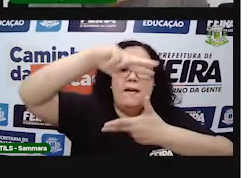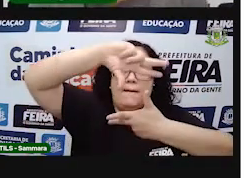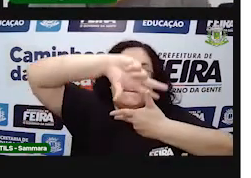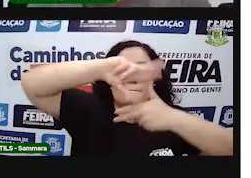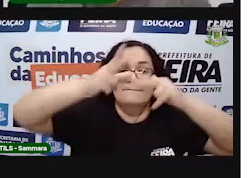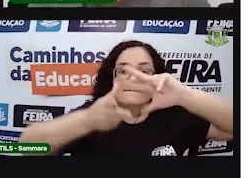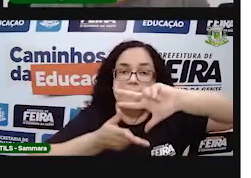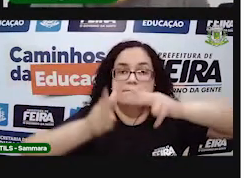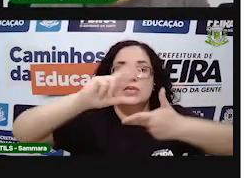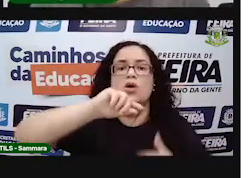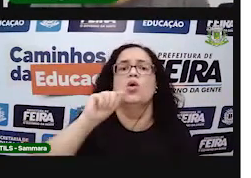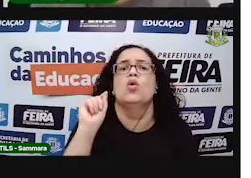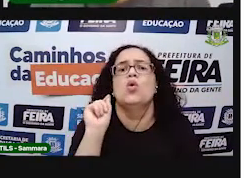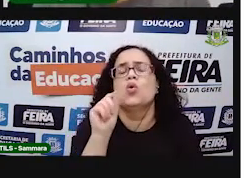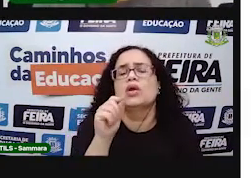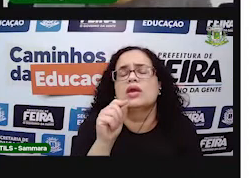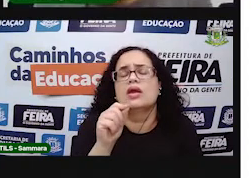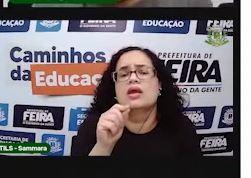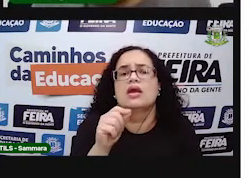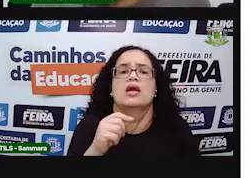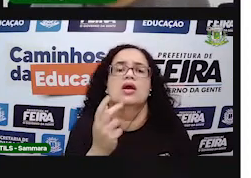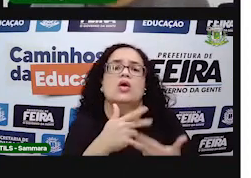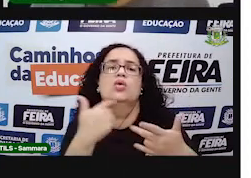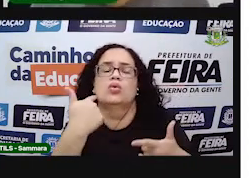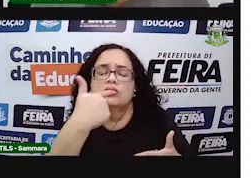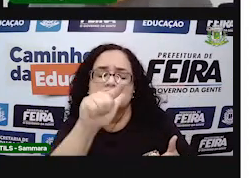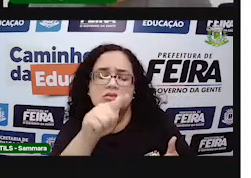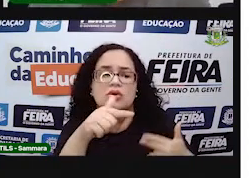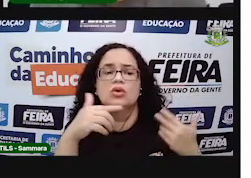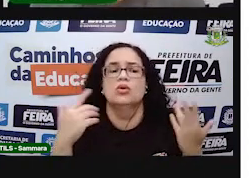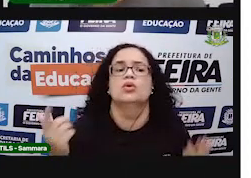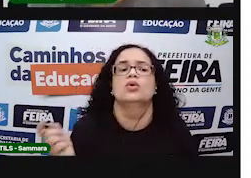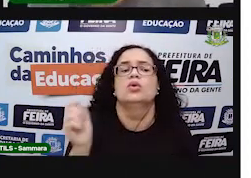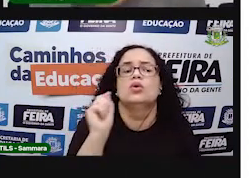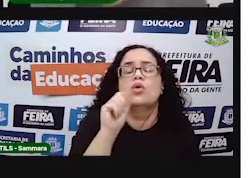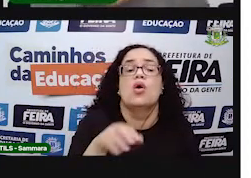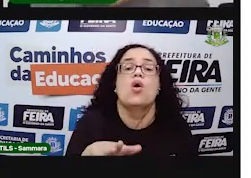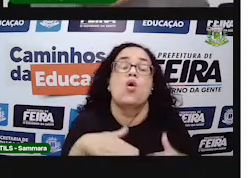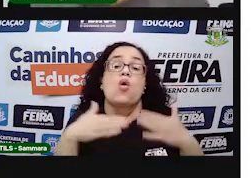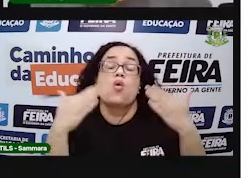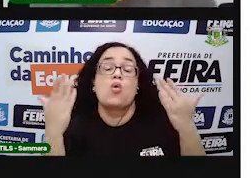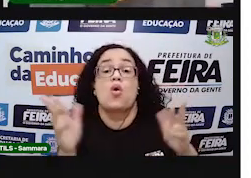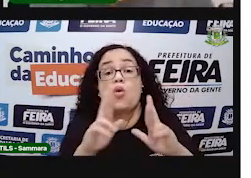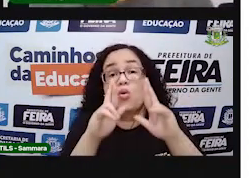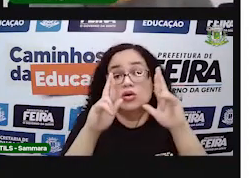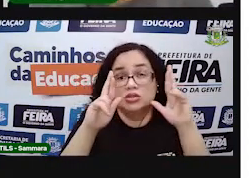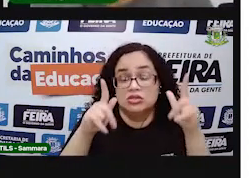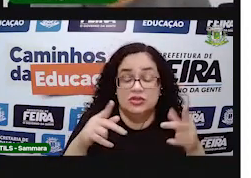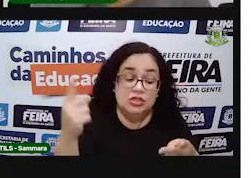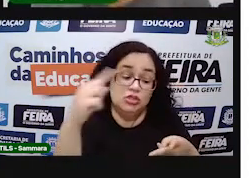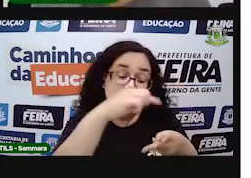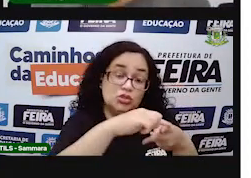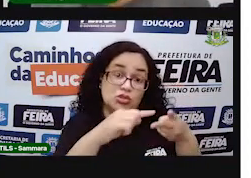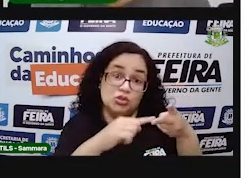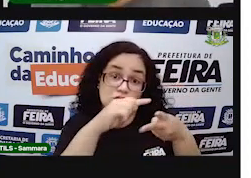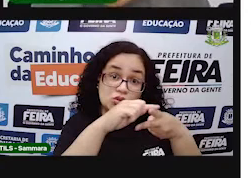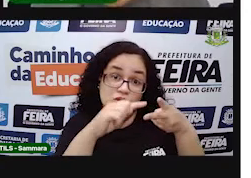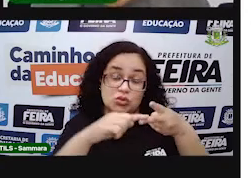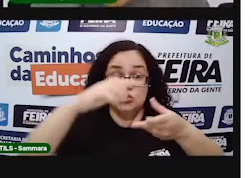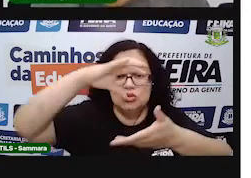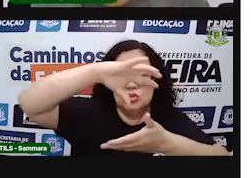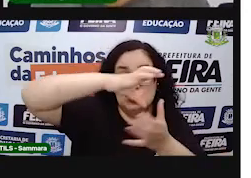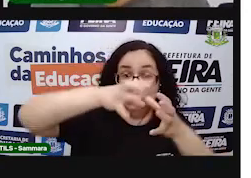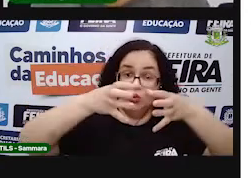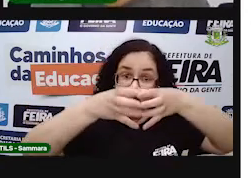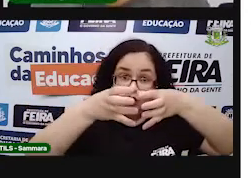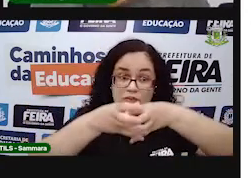poliedros. Professor, o que é uma coisa? O que é a outra coisa? E qual a diferença desses dois